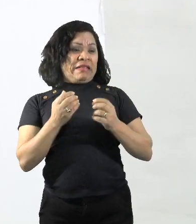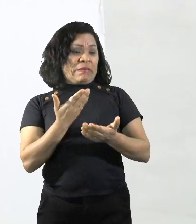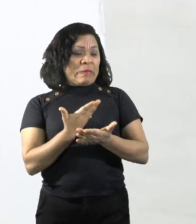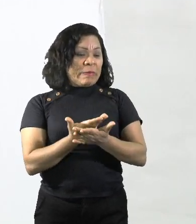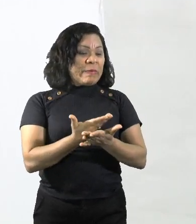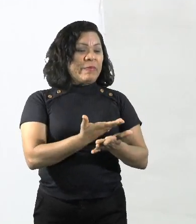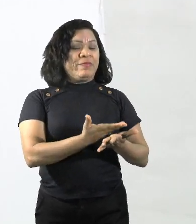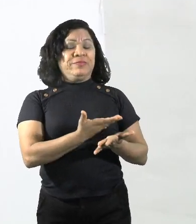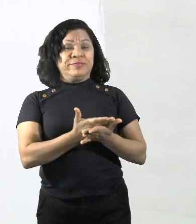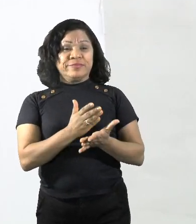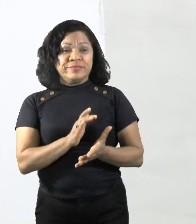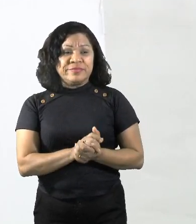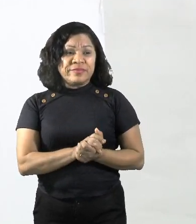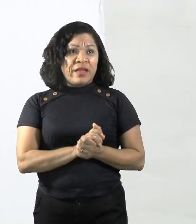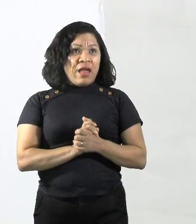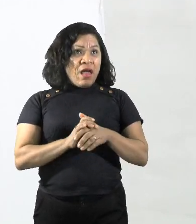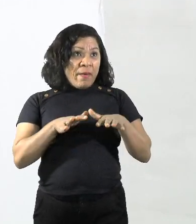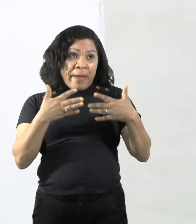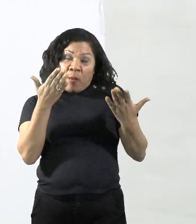pessoal. Eu me lembro muito